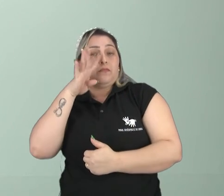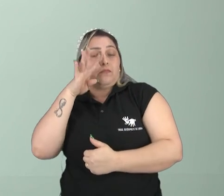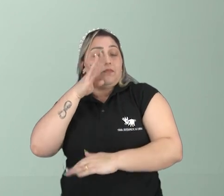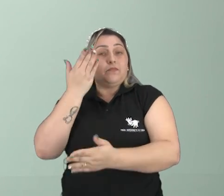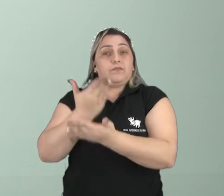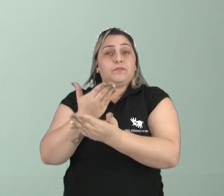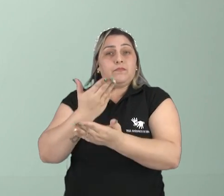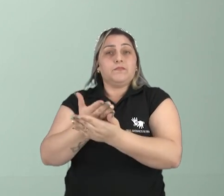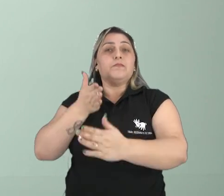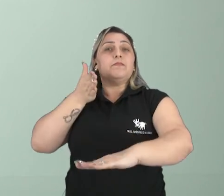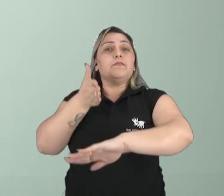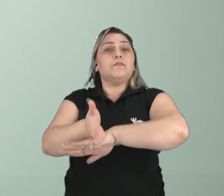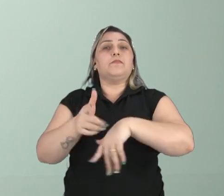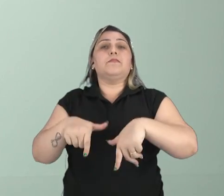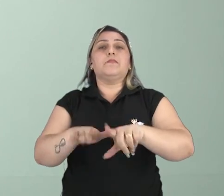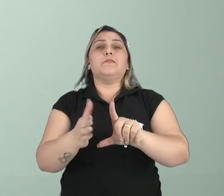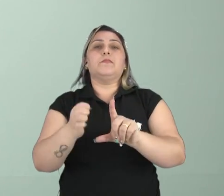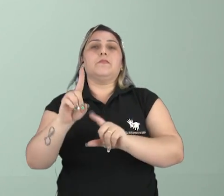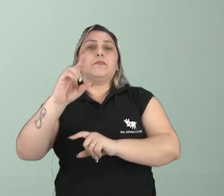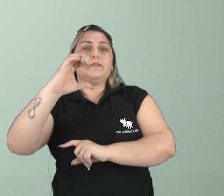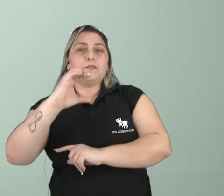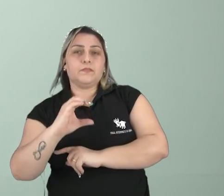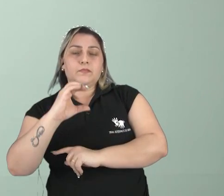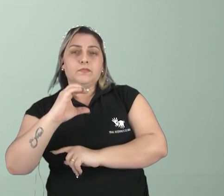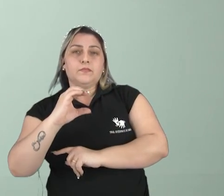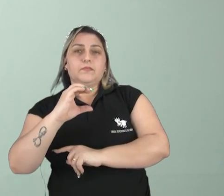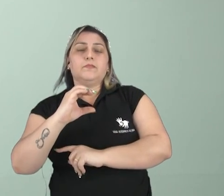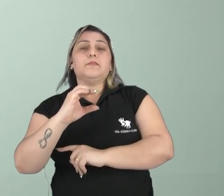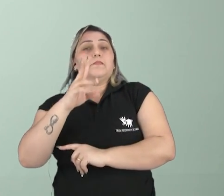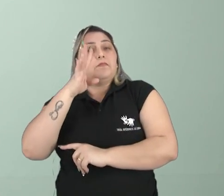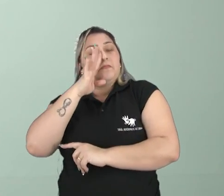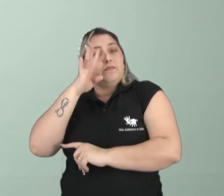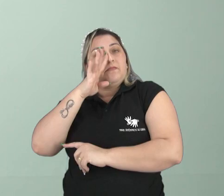tá certo? Você vai na plataforma Eduque, para